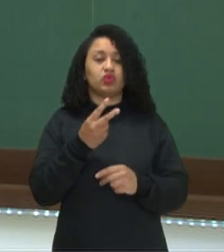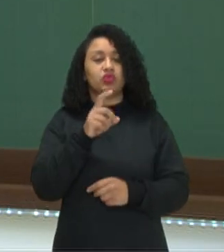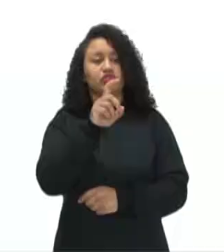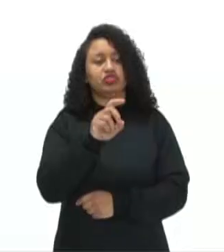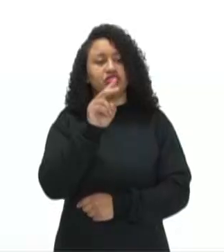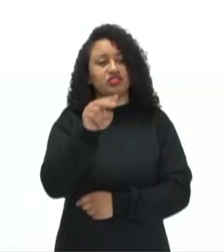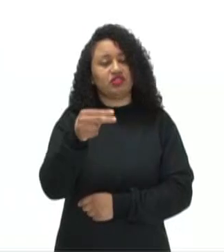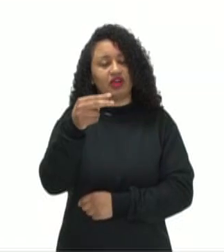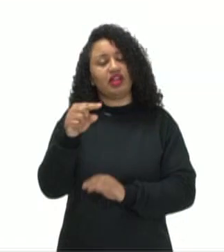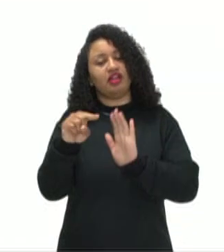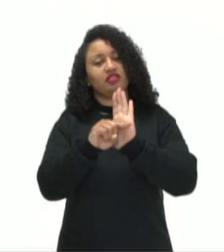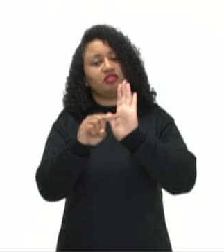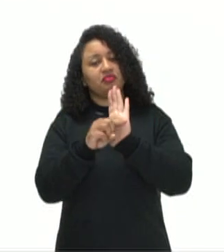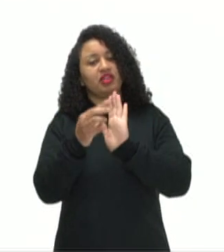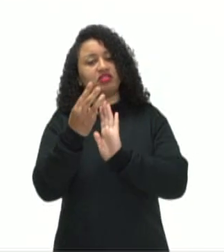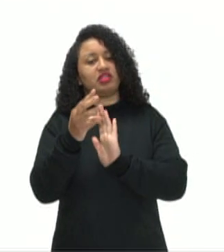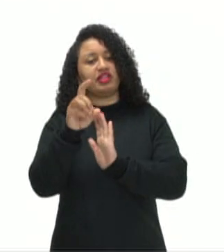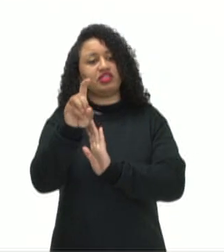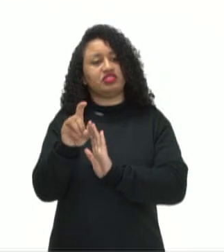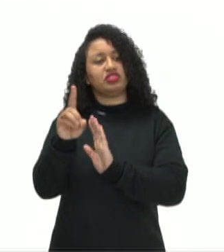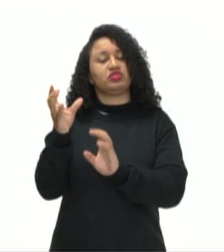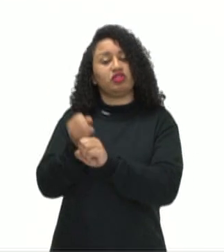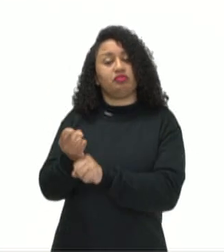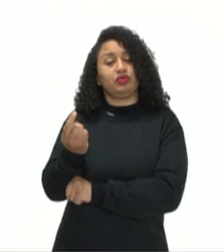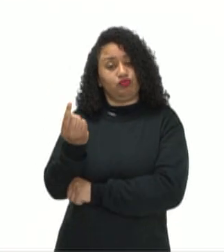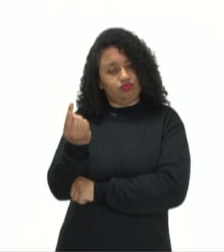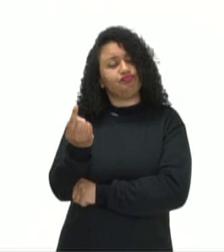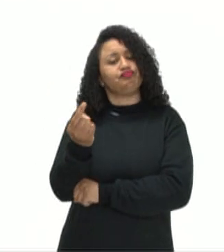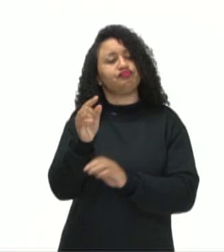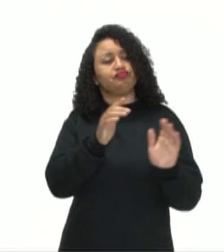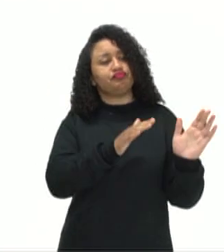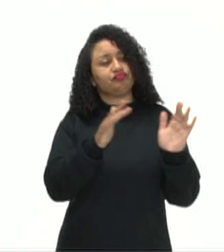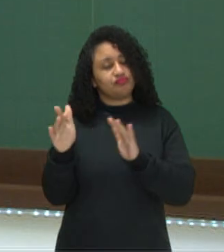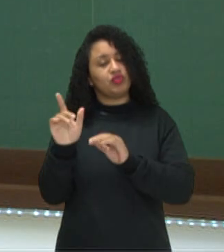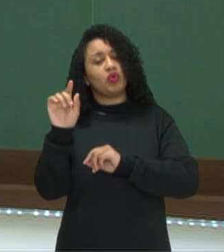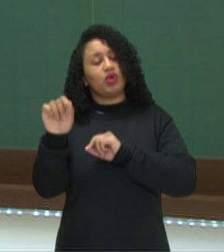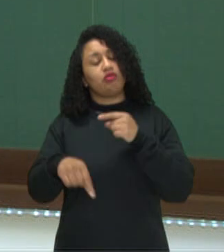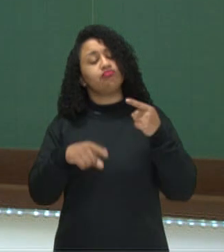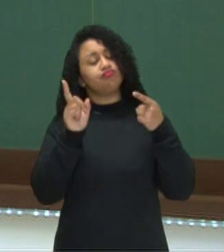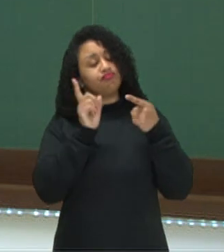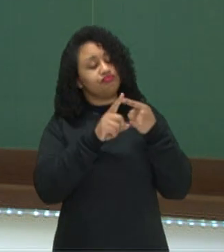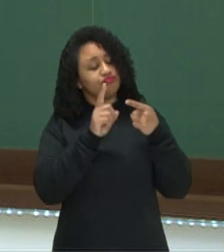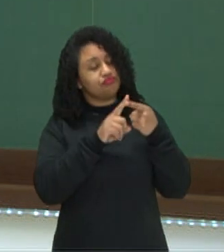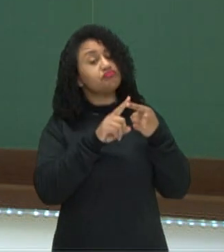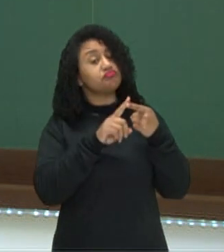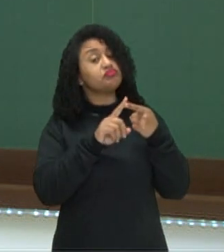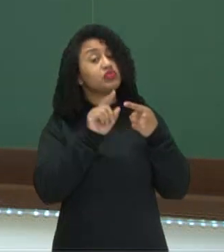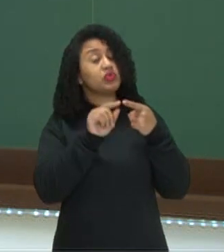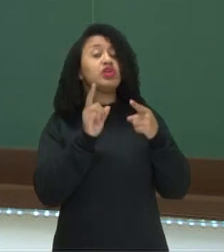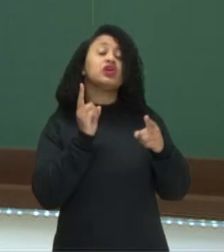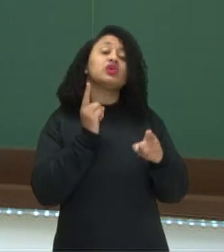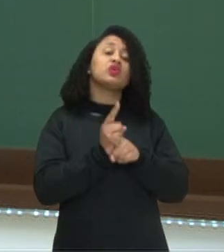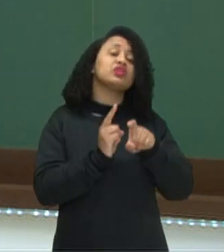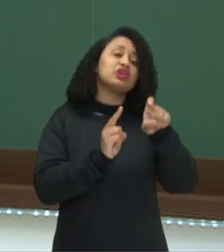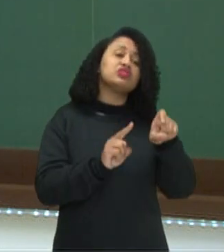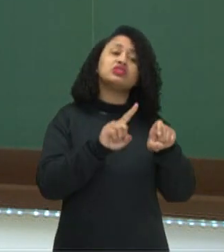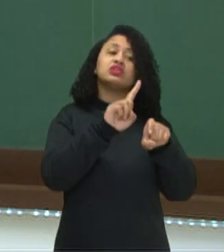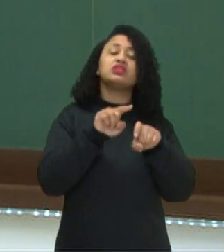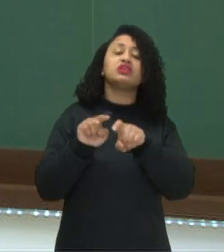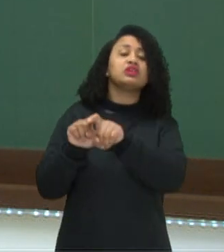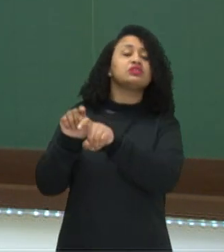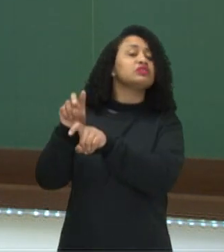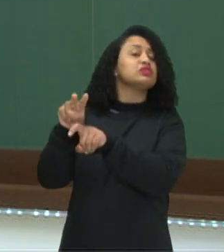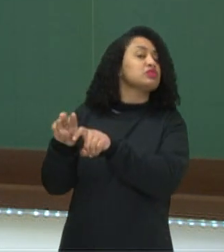2x² menos 3x mais 1. Nós vamos seguir esse passo a passo. Primeiro, letra A, encontramos as raízes.